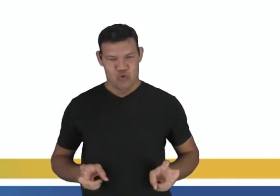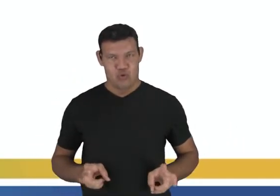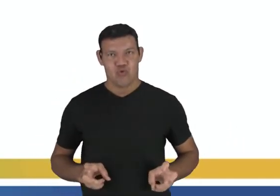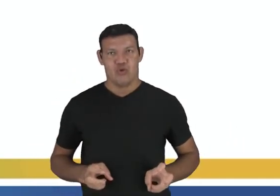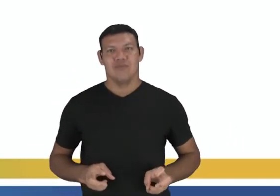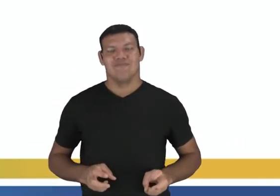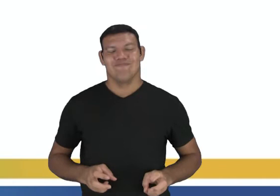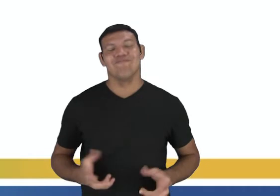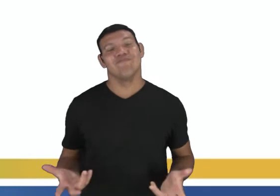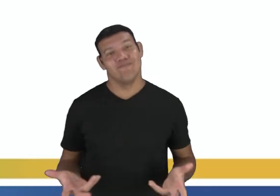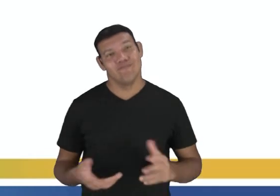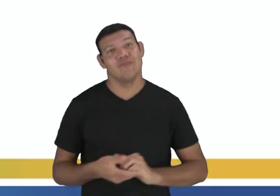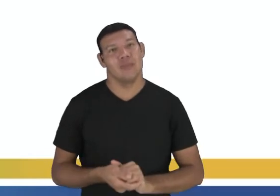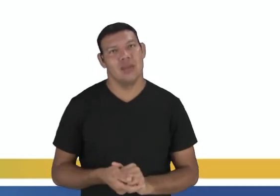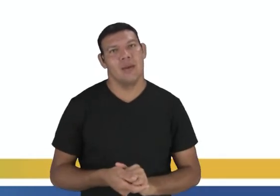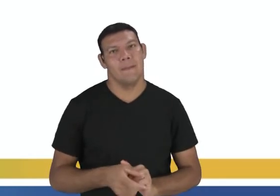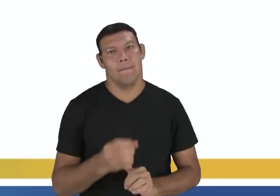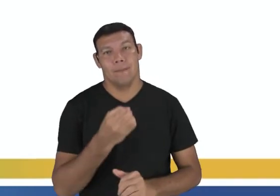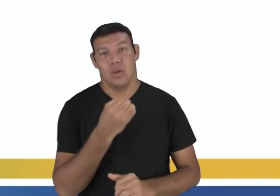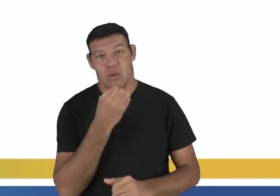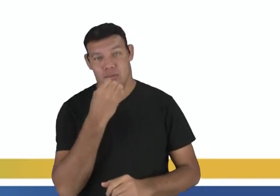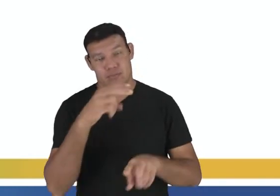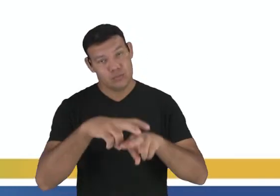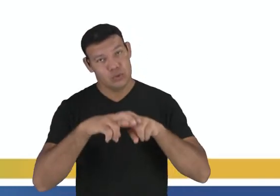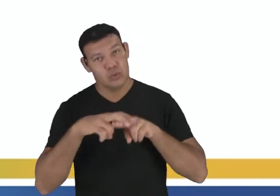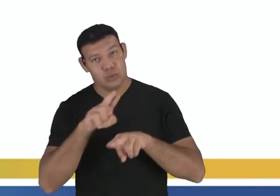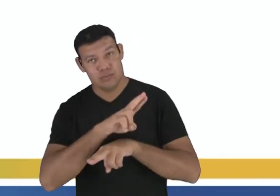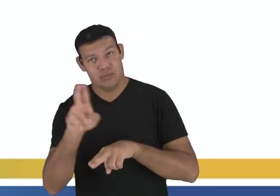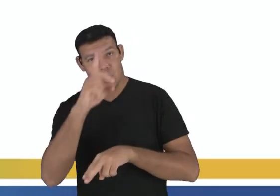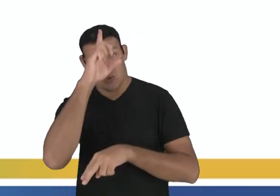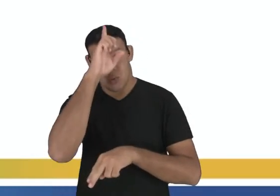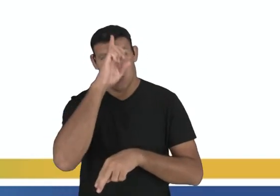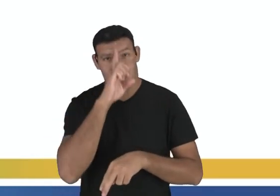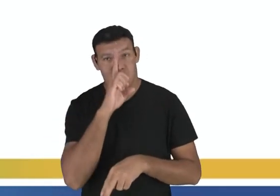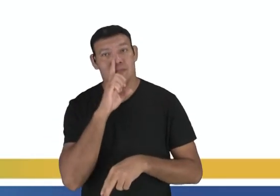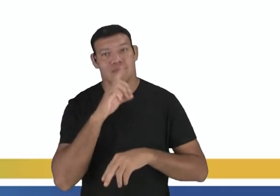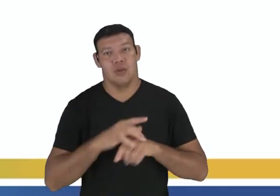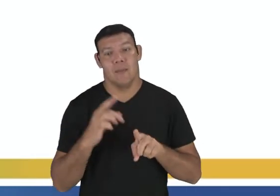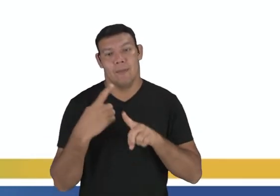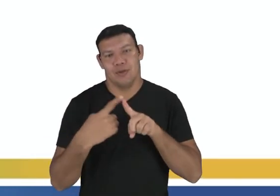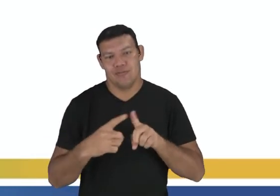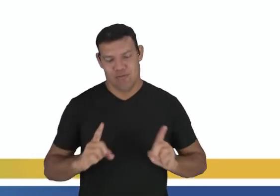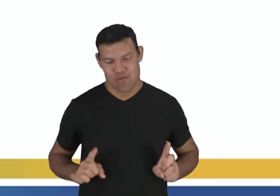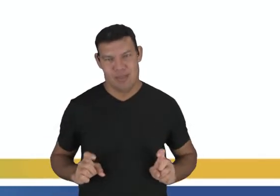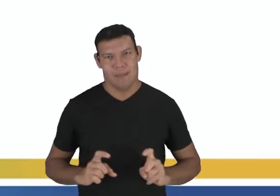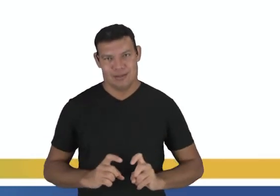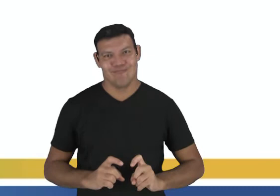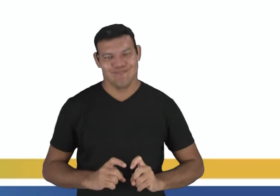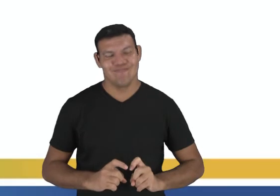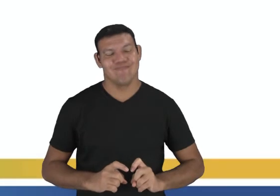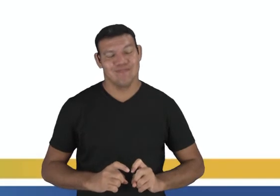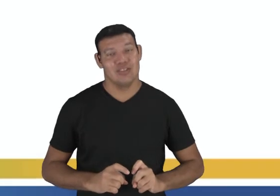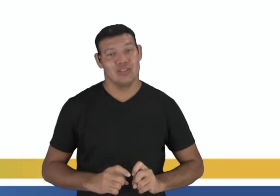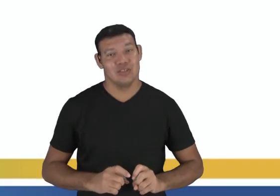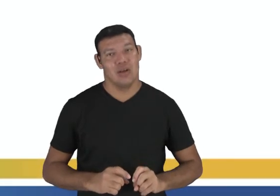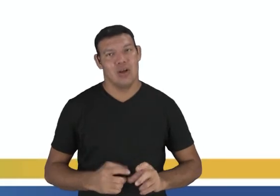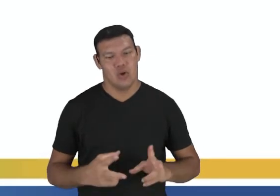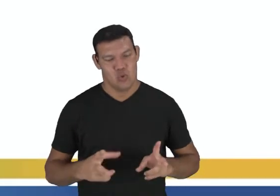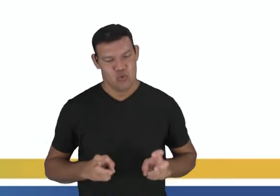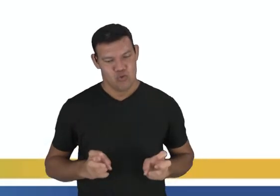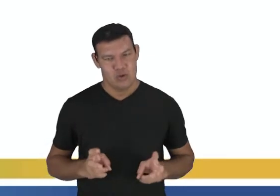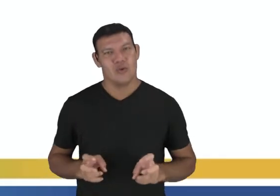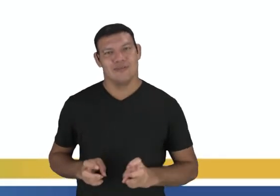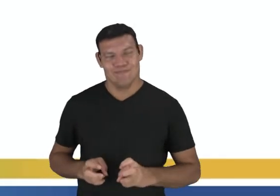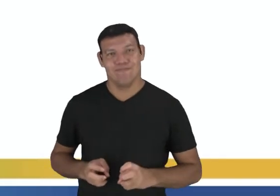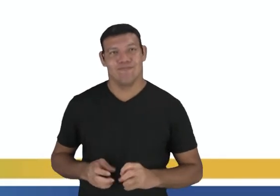fica amarelo de uma forma geral, tá? Por isso que ela é conhecida como amarelão, tá bom? Porque os parasitas eles roubam parte daquilo que você se alimenta.